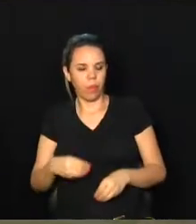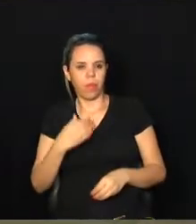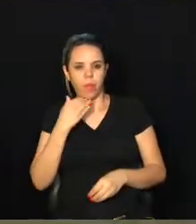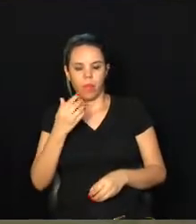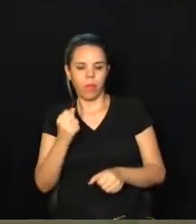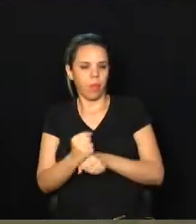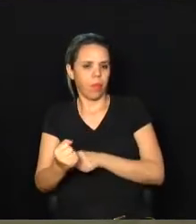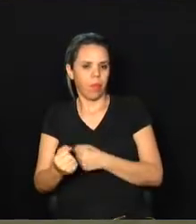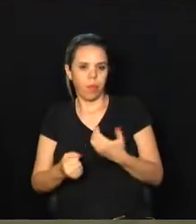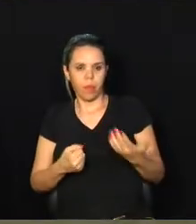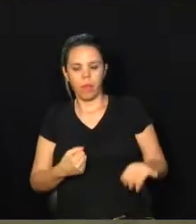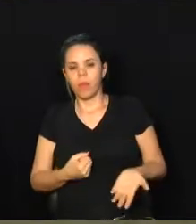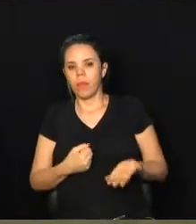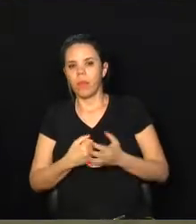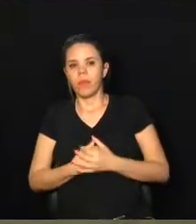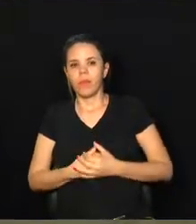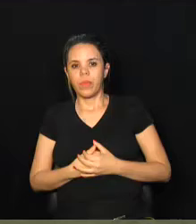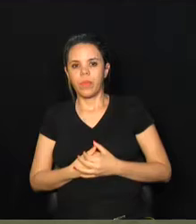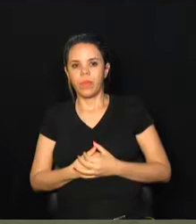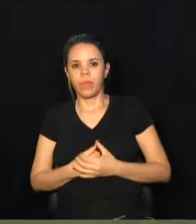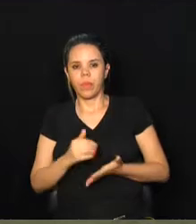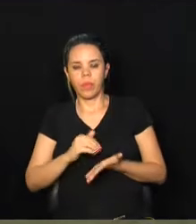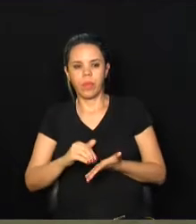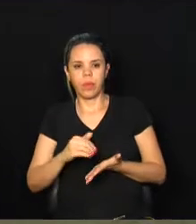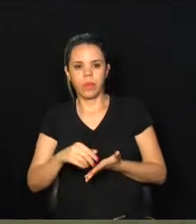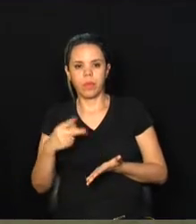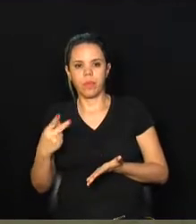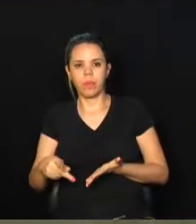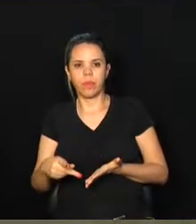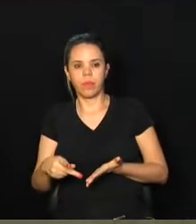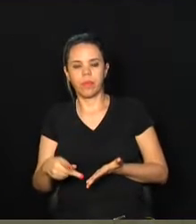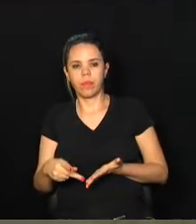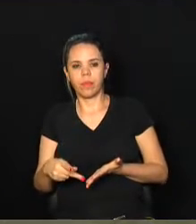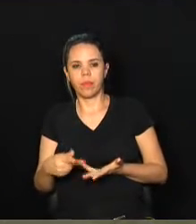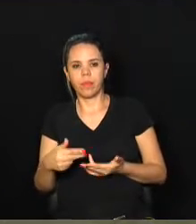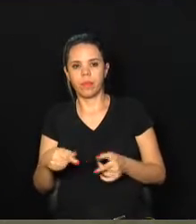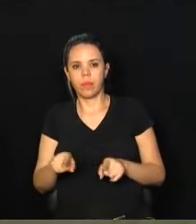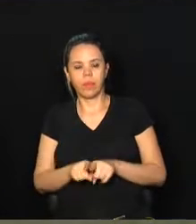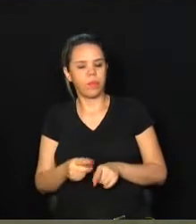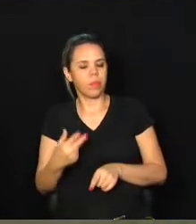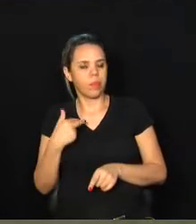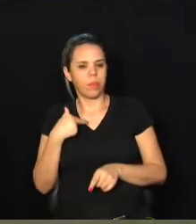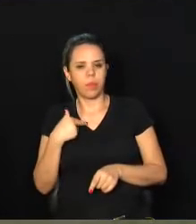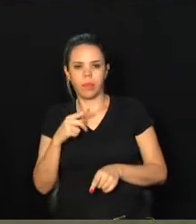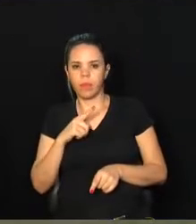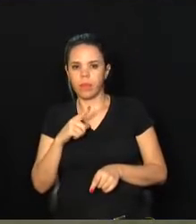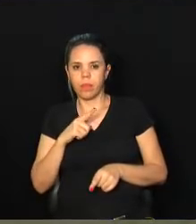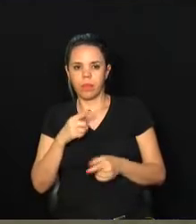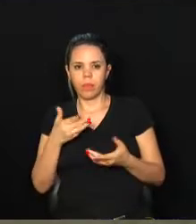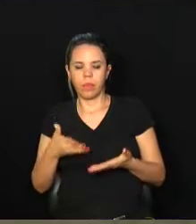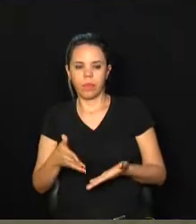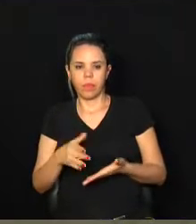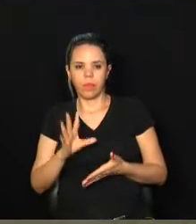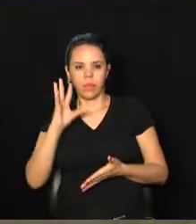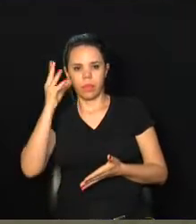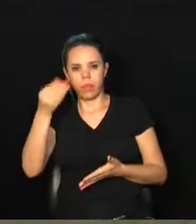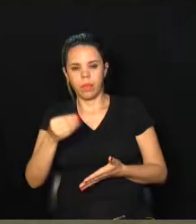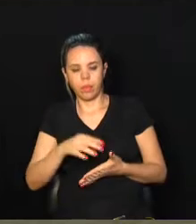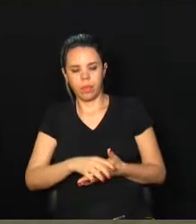dessa no escritório, né? Então, essa coisa não pode ter, tem que ter entendimento